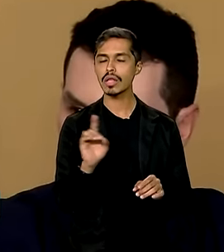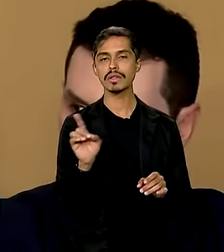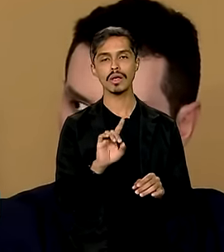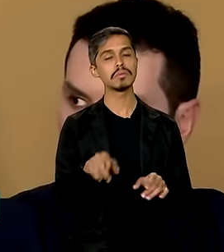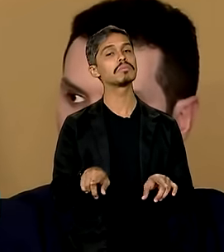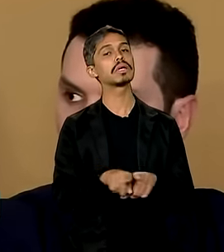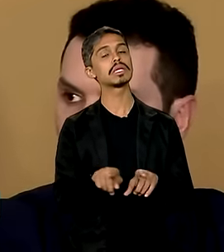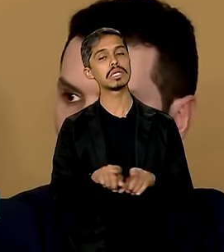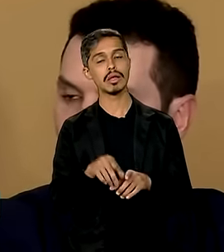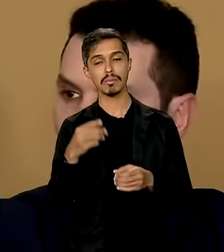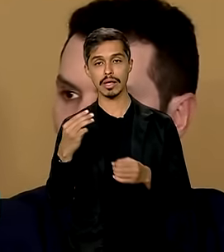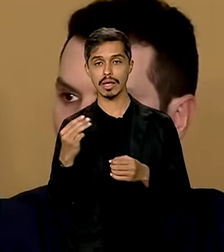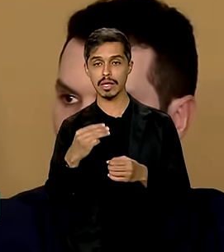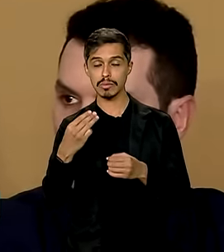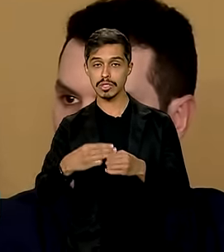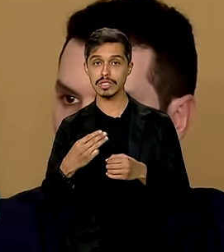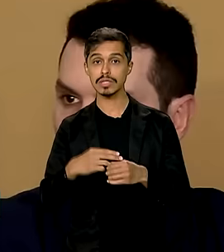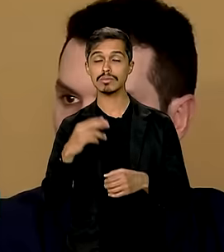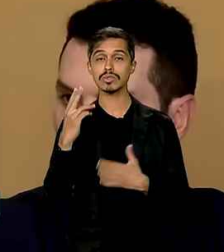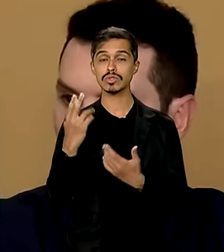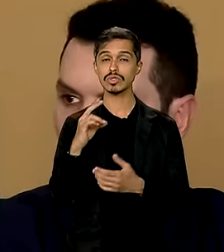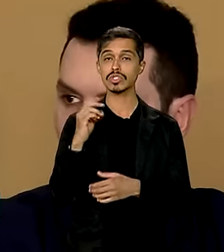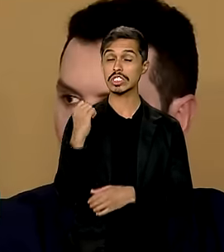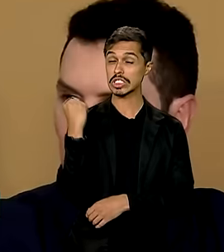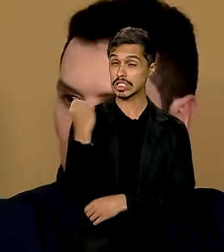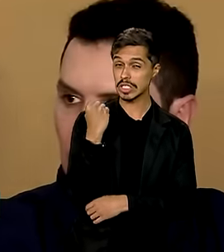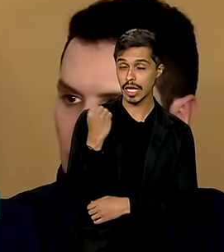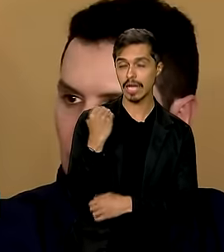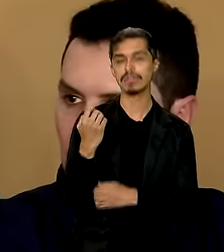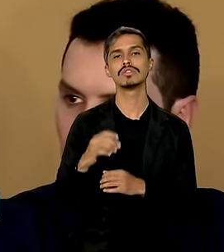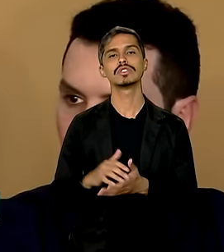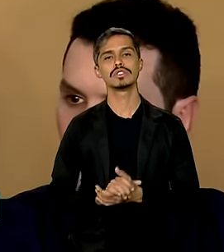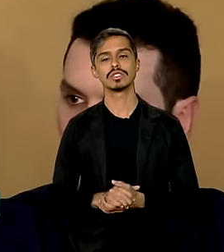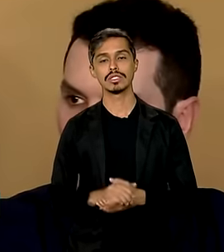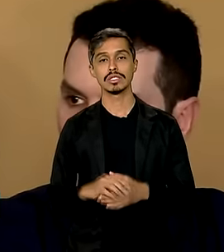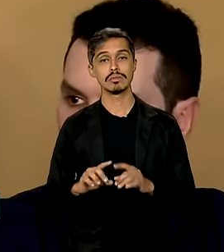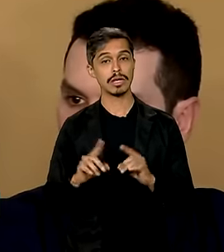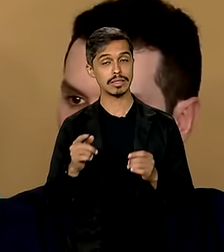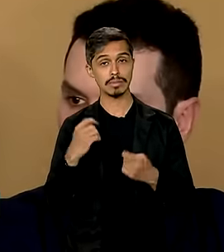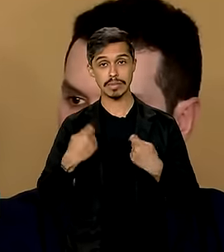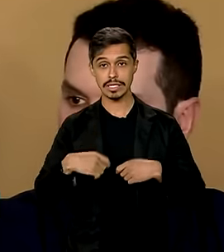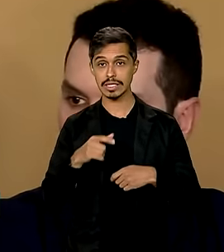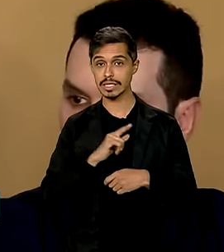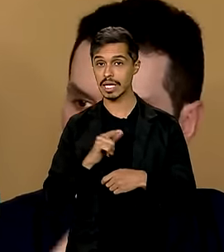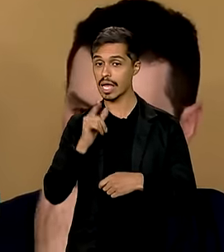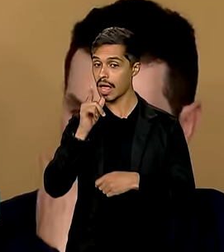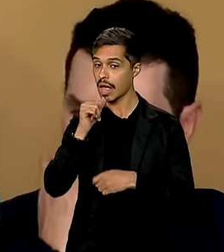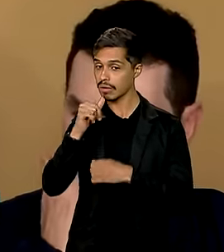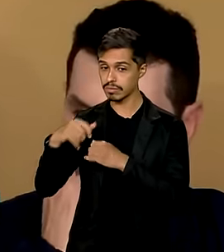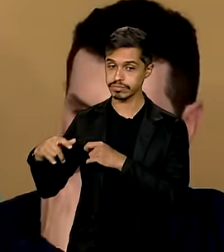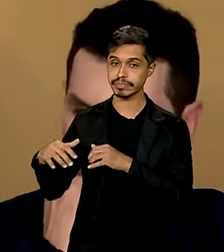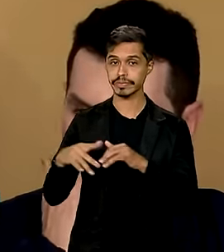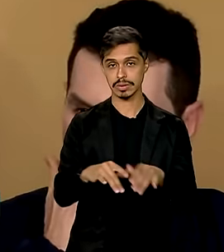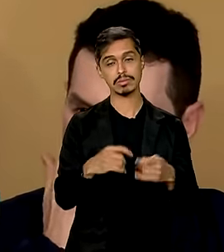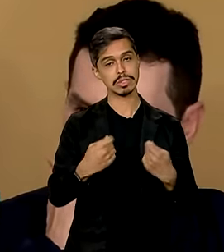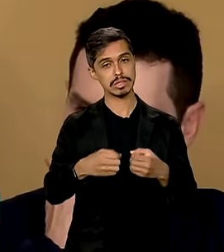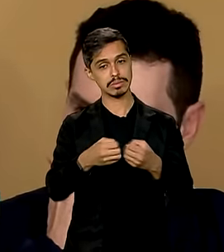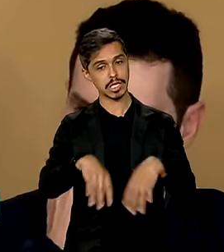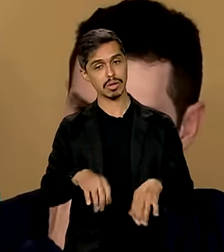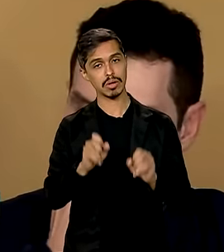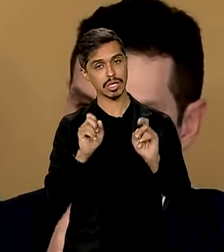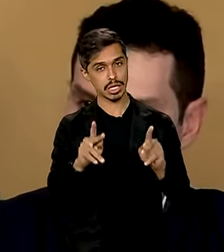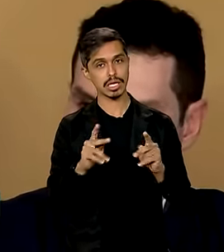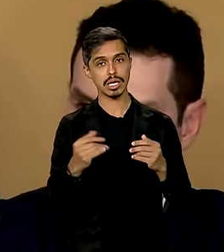e os municípios em situação de emergência, mas desde que esteja atingido pela mancha da inundação, ok?